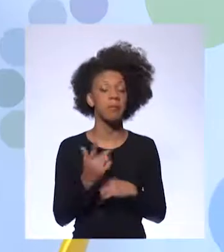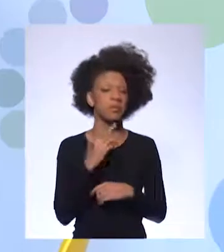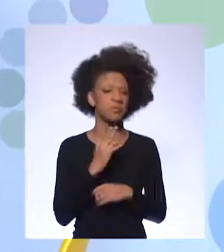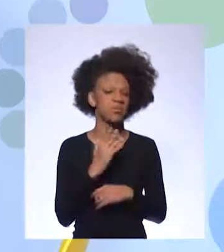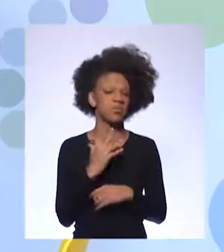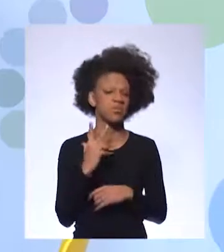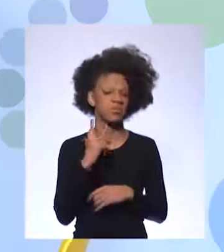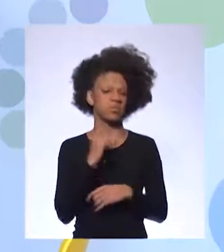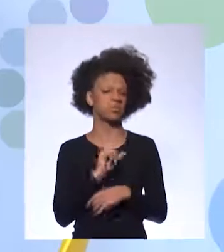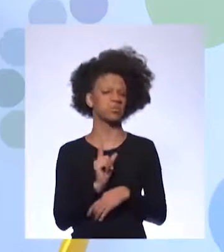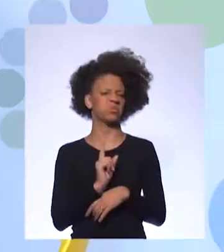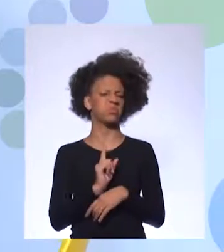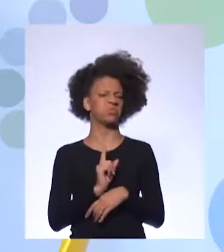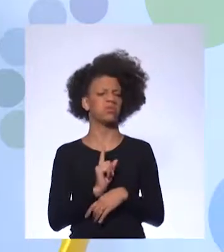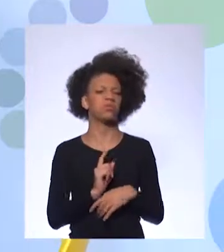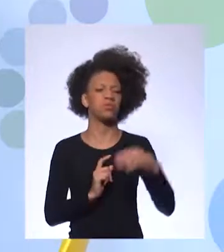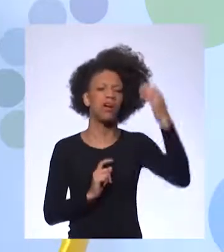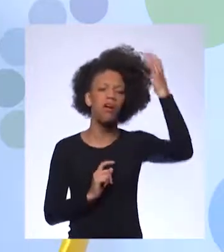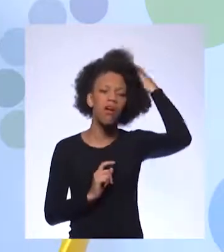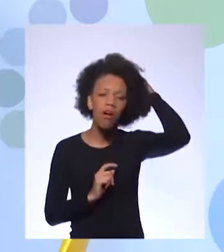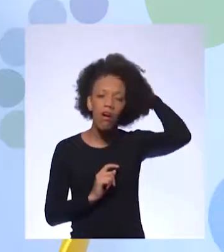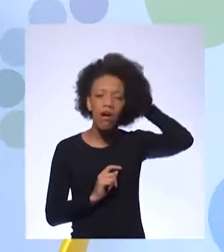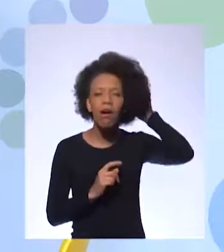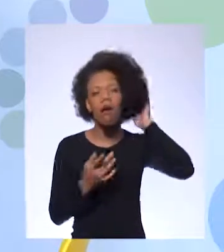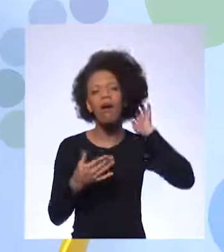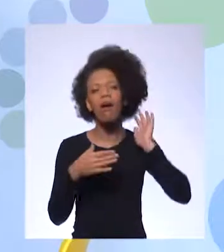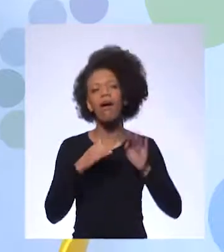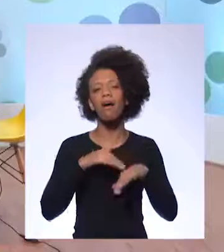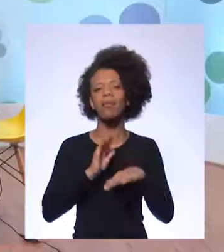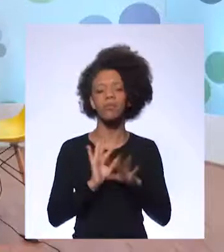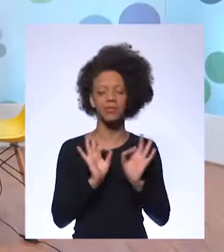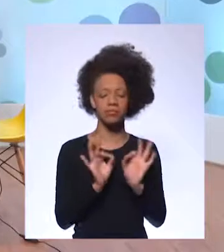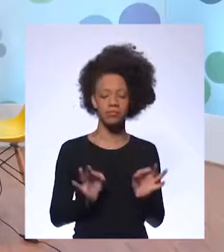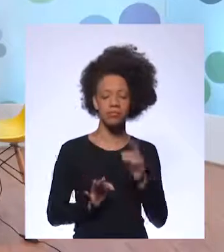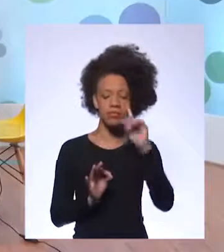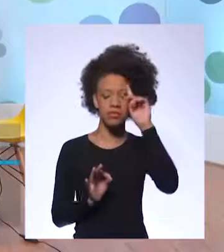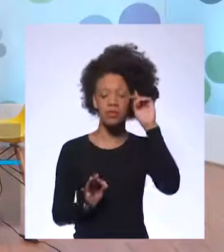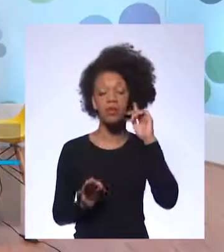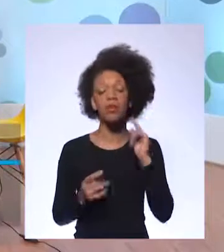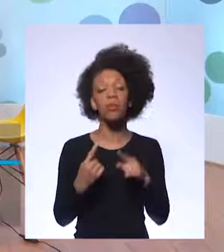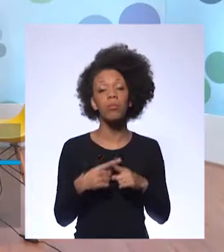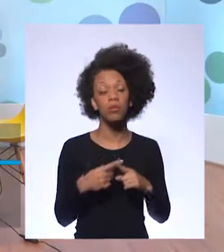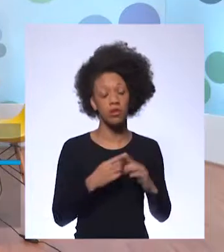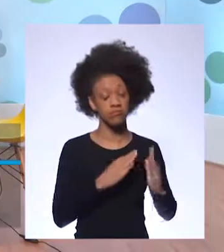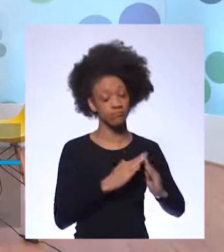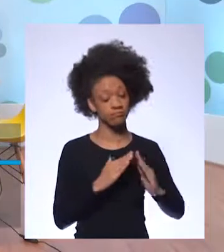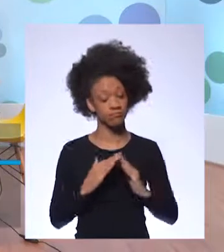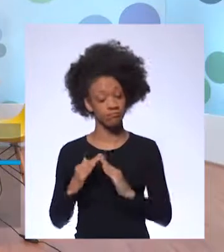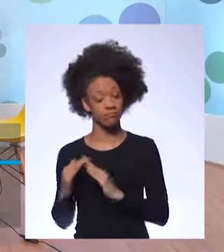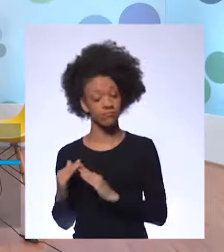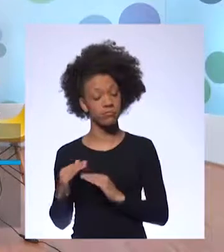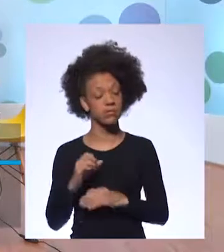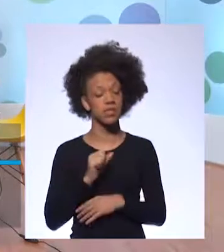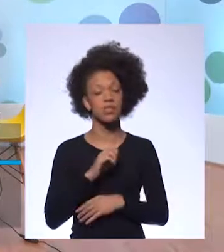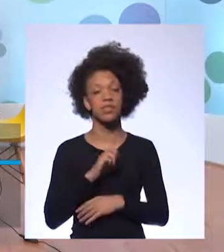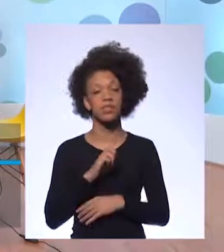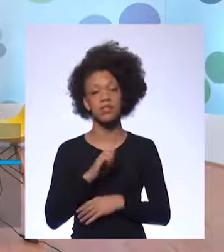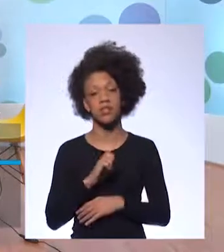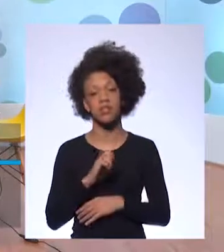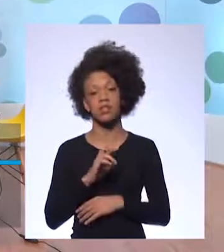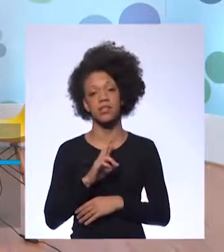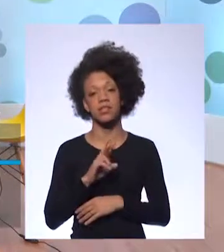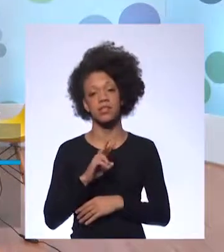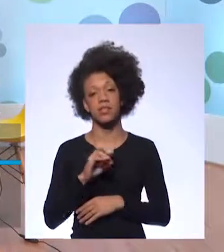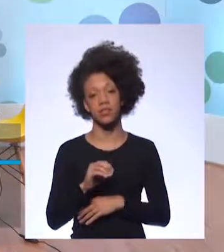bonitas assim que ela era mais simples sim porque eram as casas dos servos então enquanto a professora vai